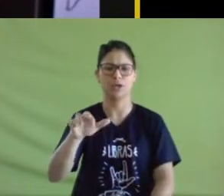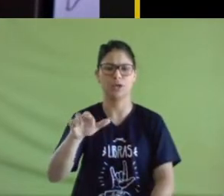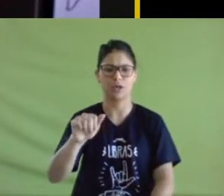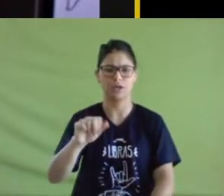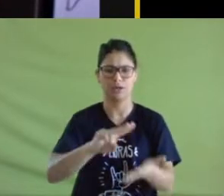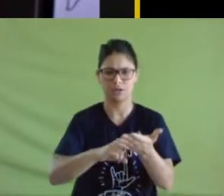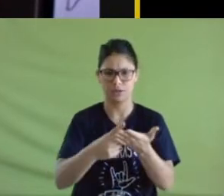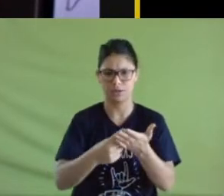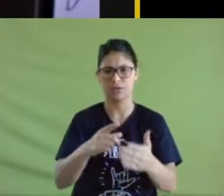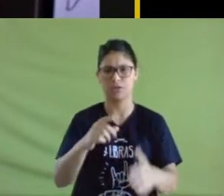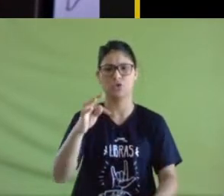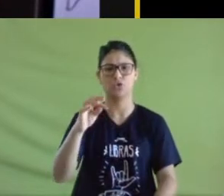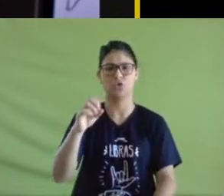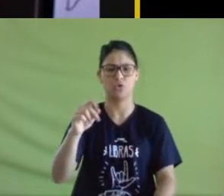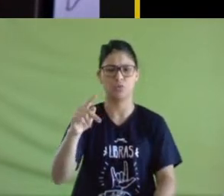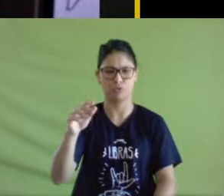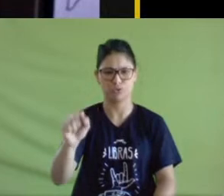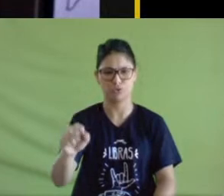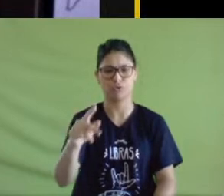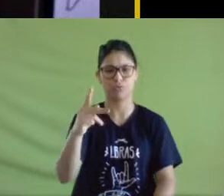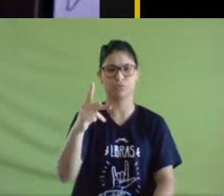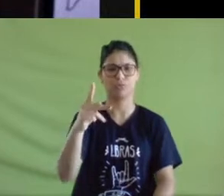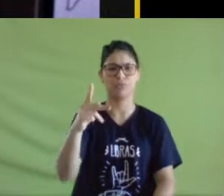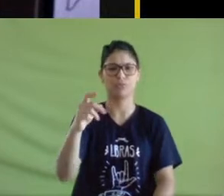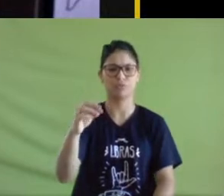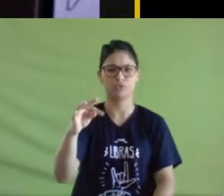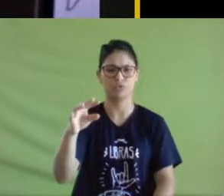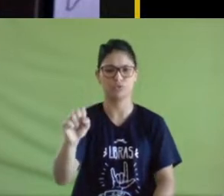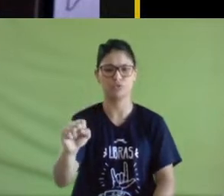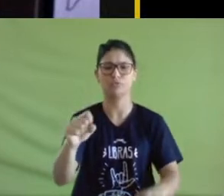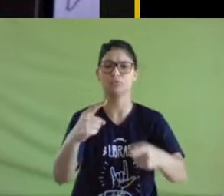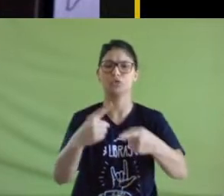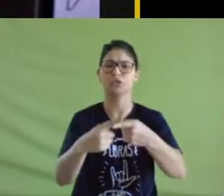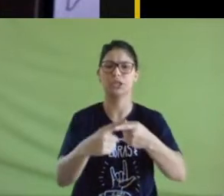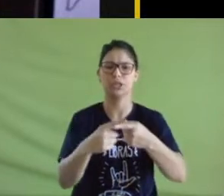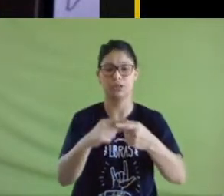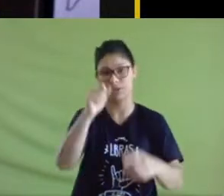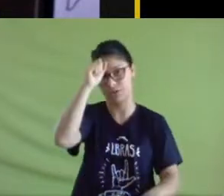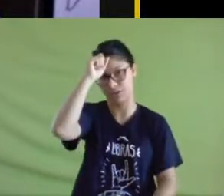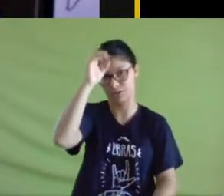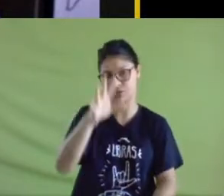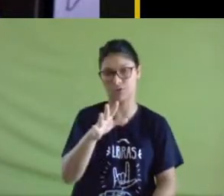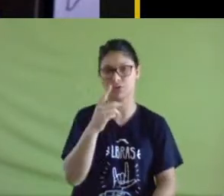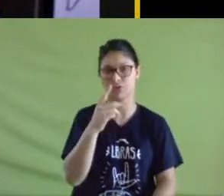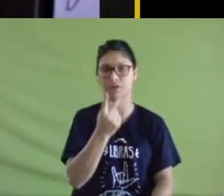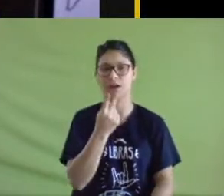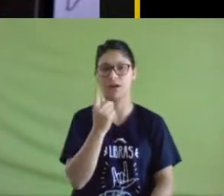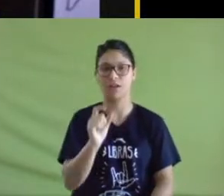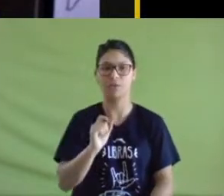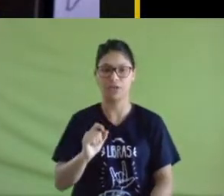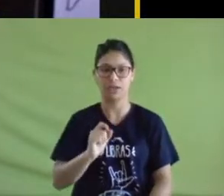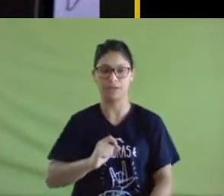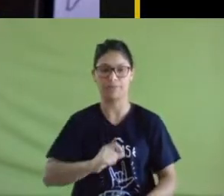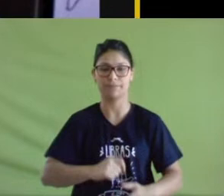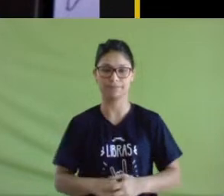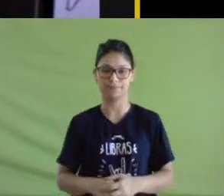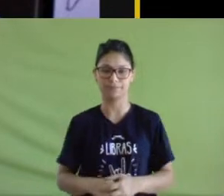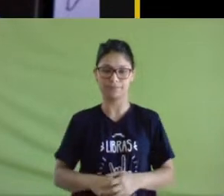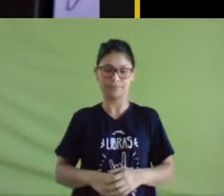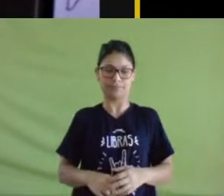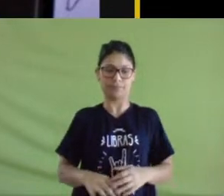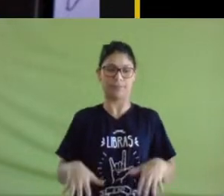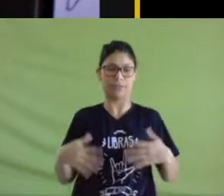traduz topos? Lugar. Por quê? O Aristóteles, de novo, ele diz assim que